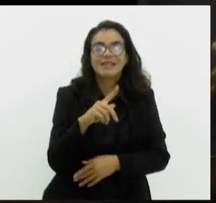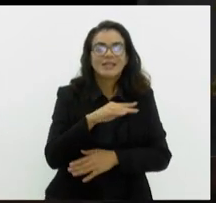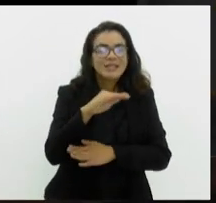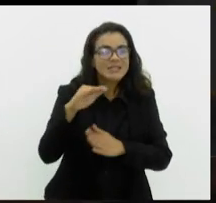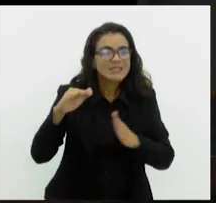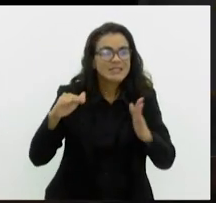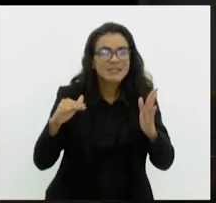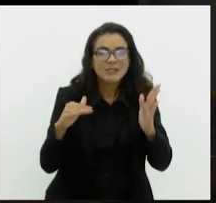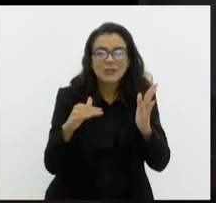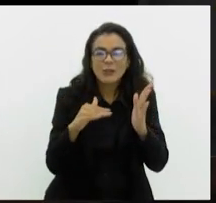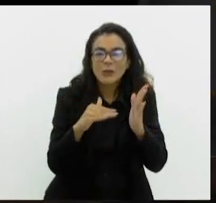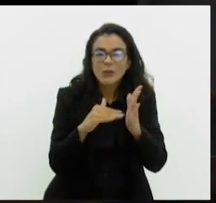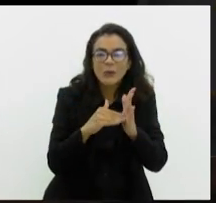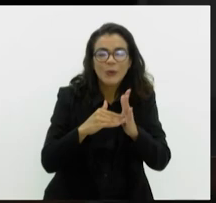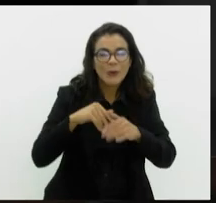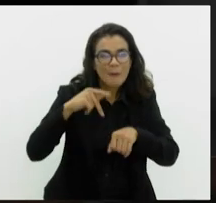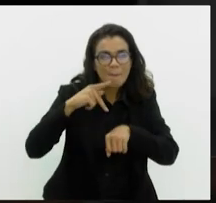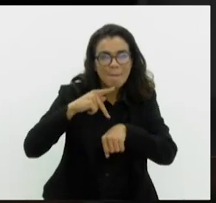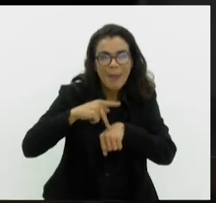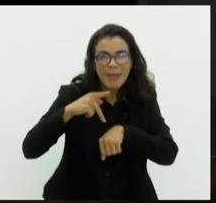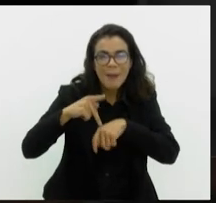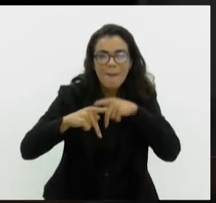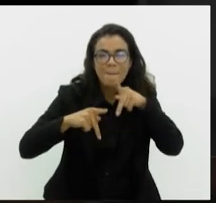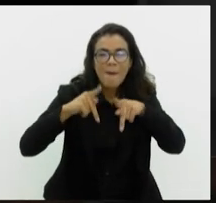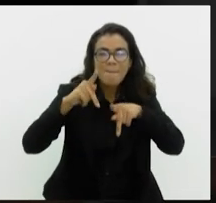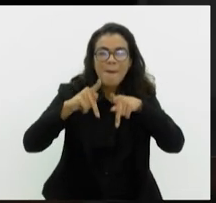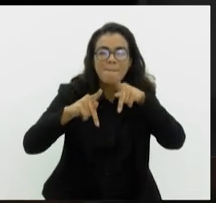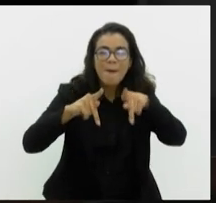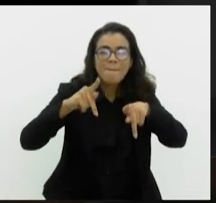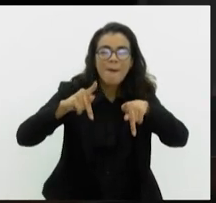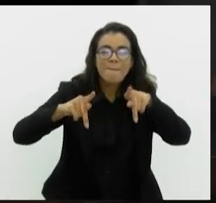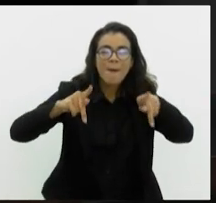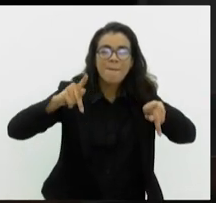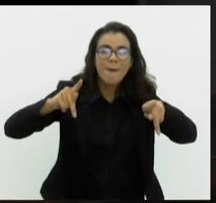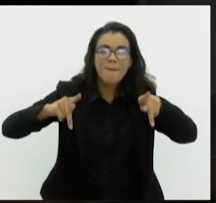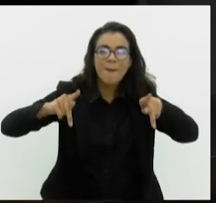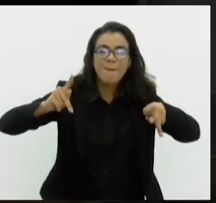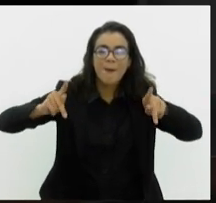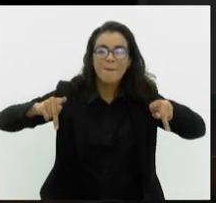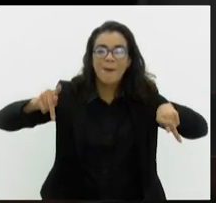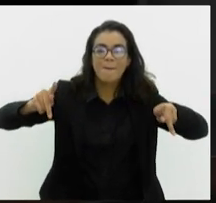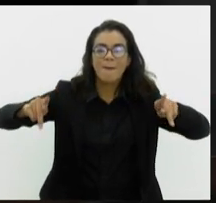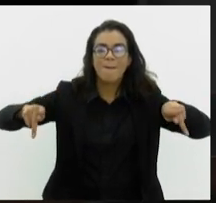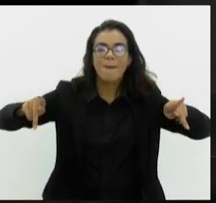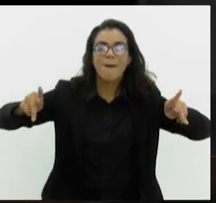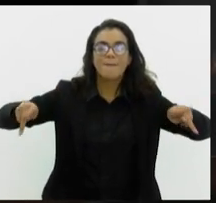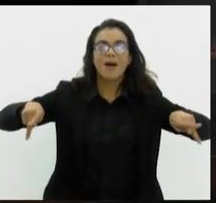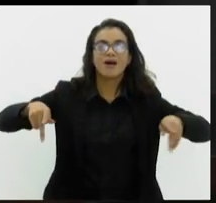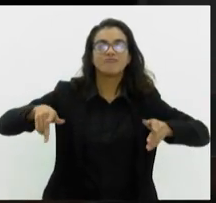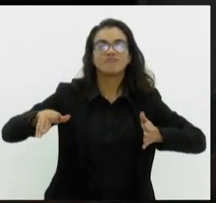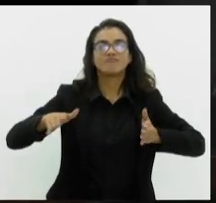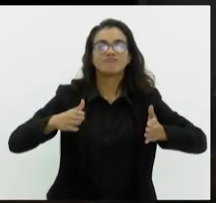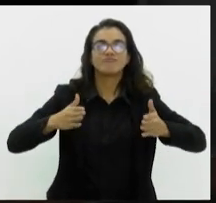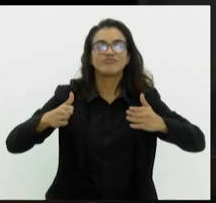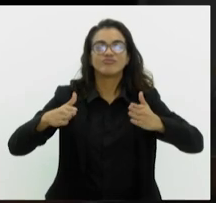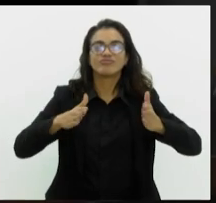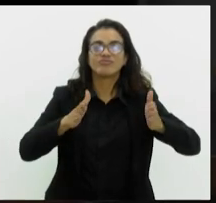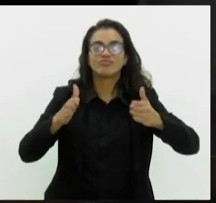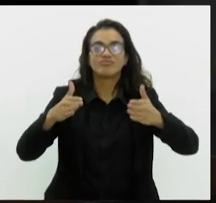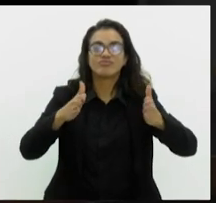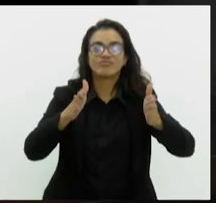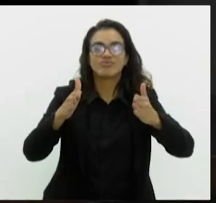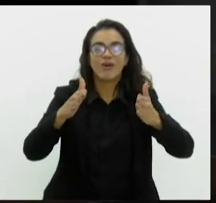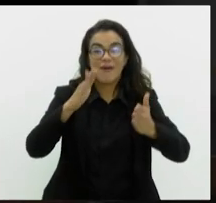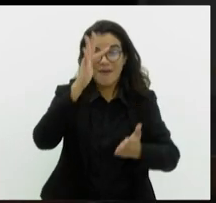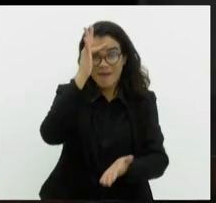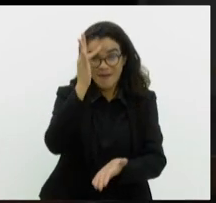as pedras do caminho continuem se afastando para te ver passar com muita generosidade e fé